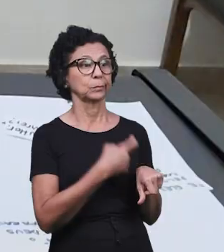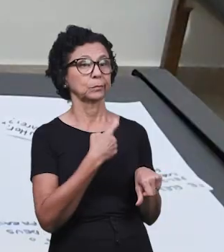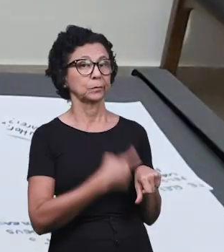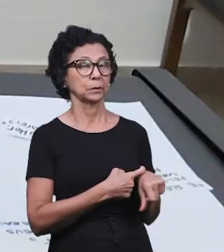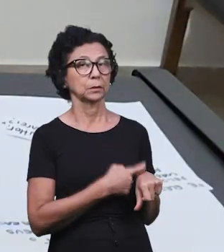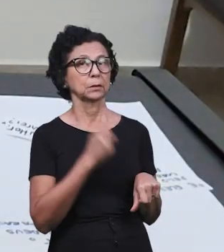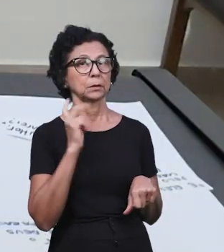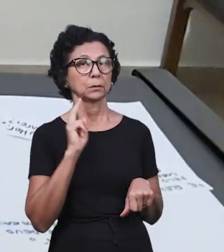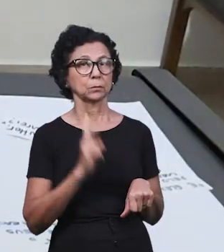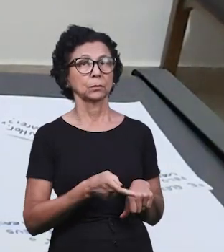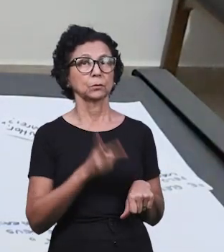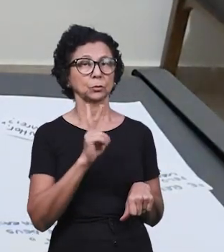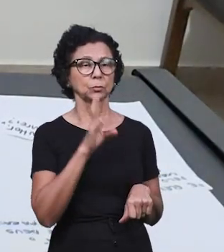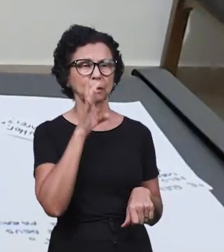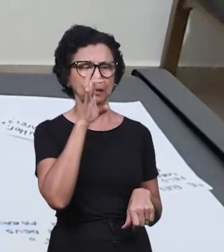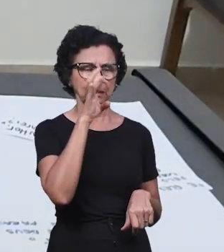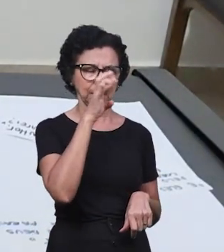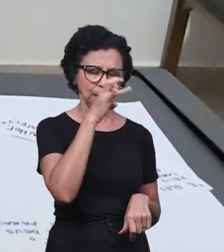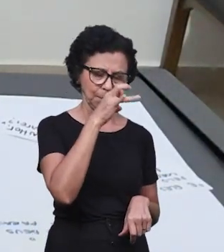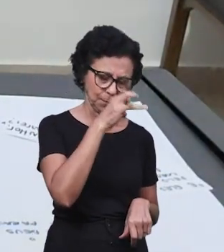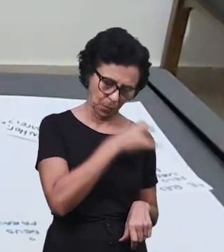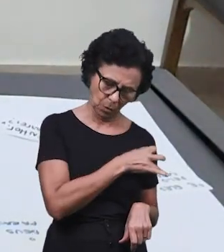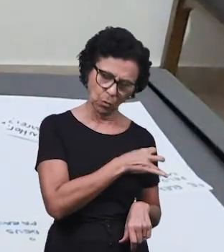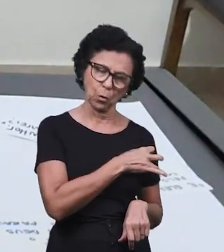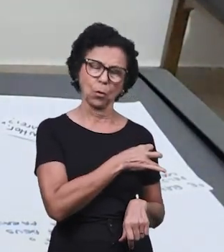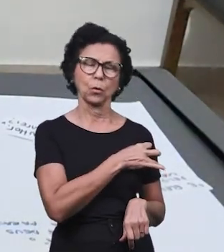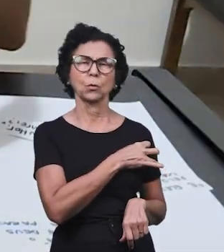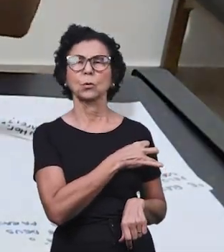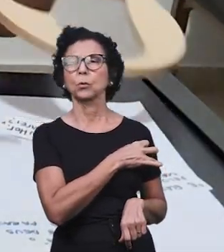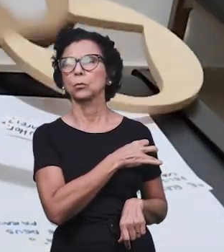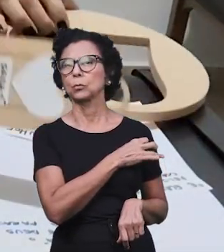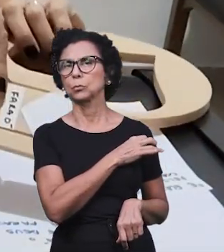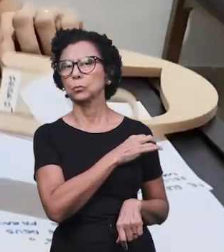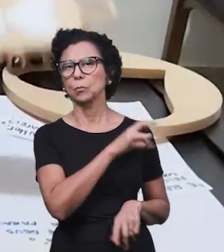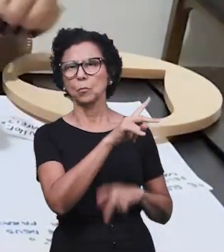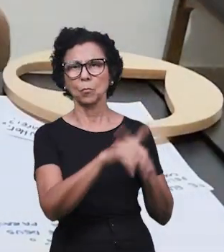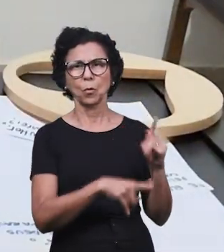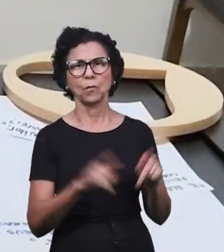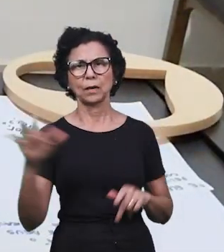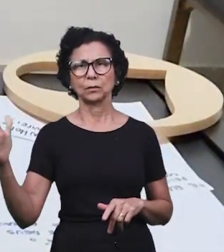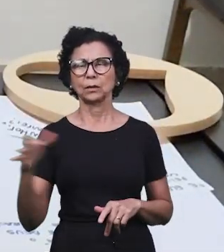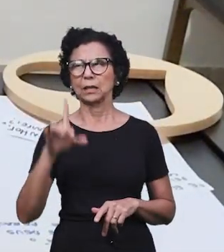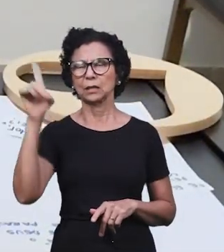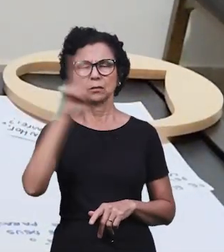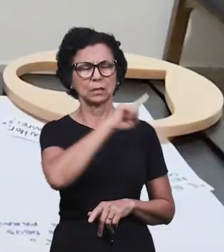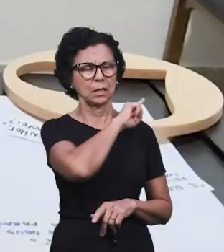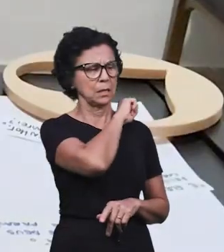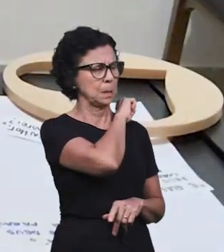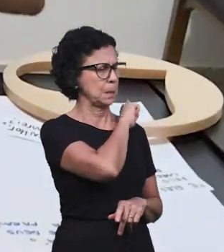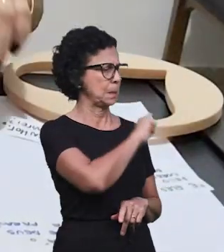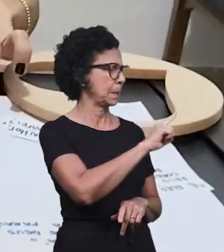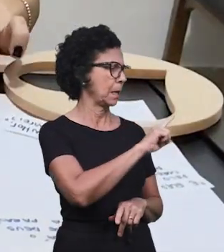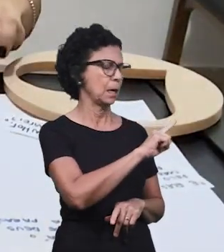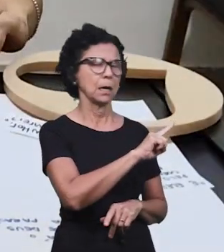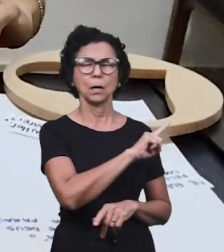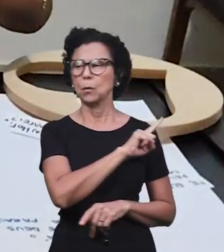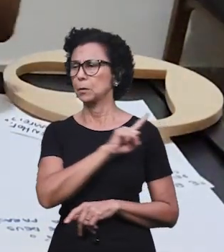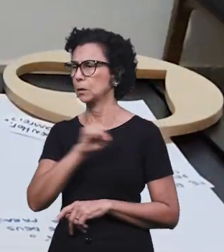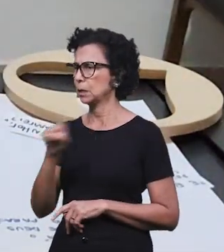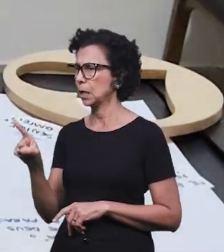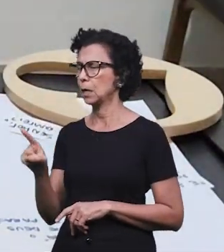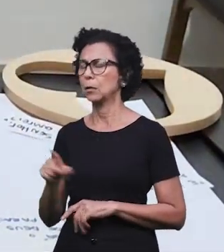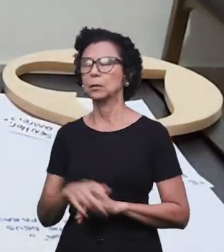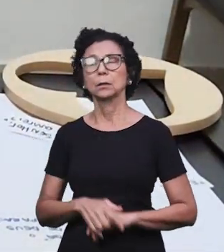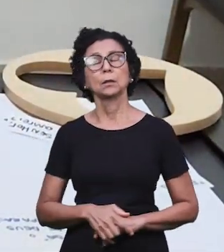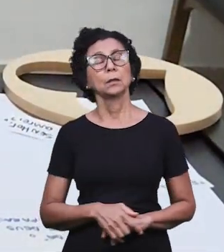Ele continuou impedindo o povo de ir adorar o Senhor. E Moisés e Arão toda vez iam lá: deixa meu